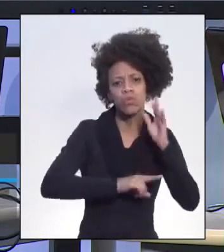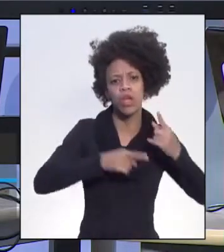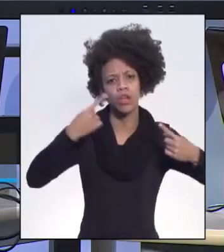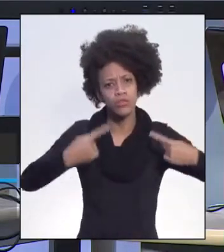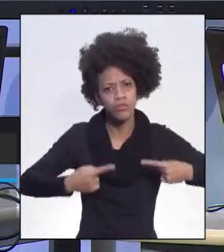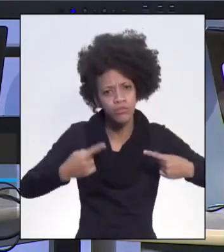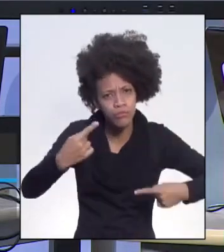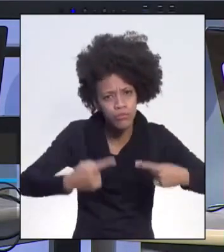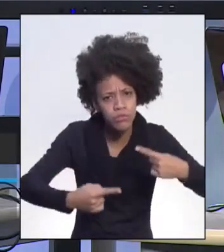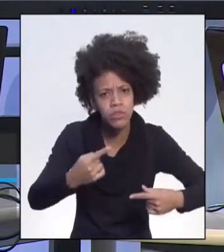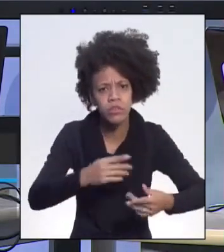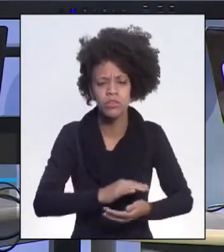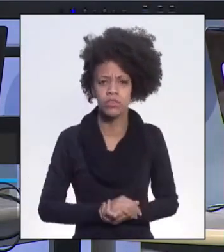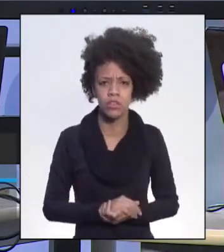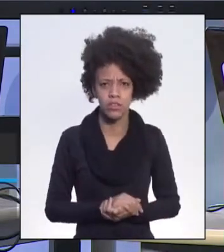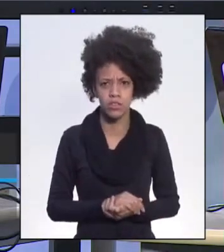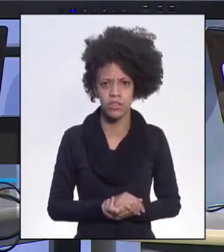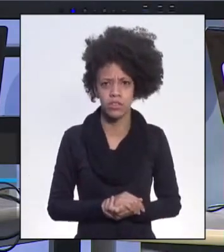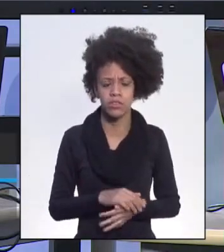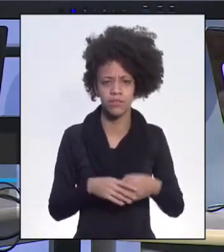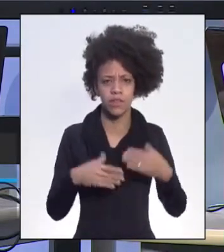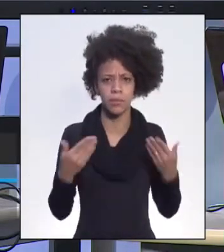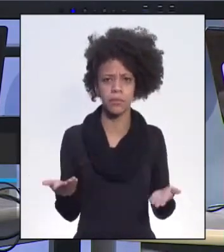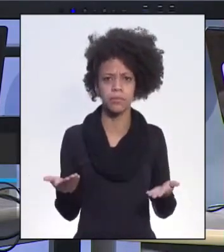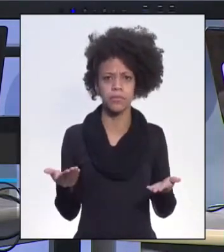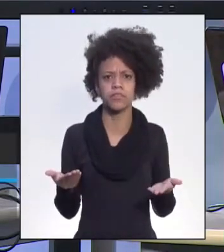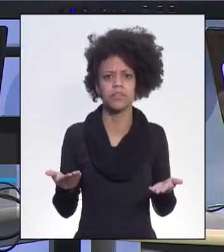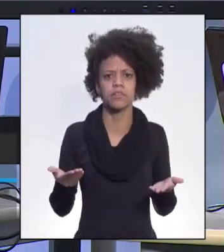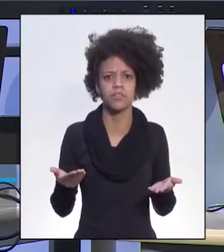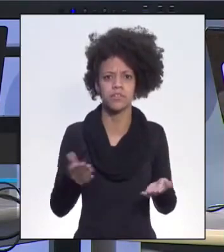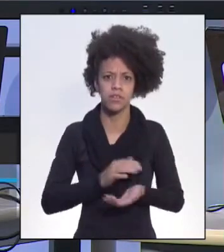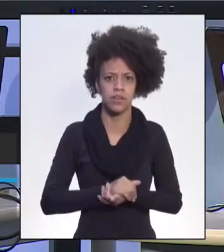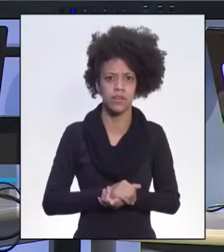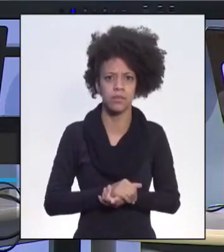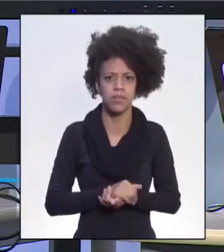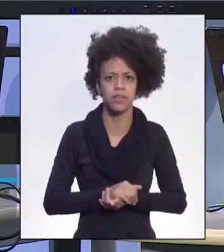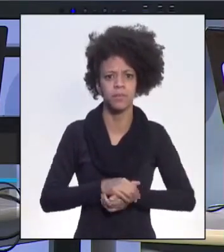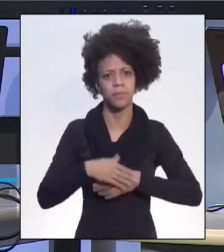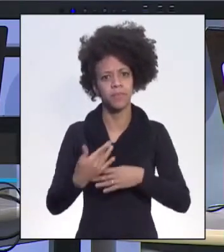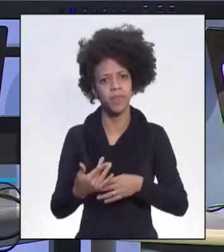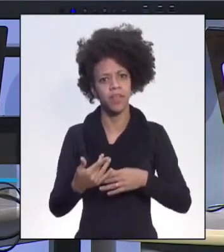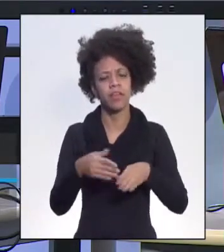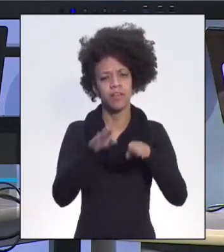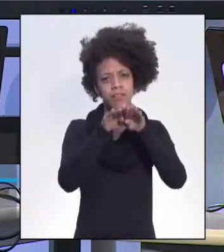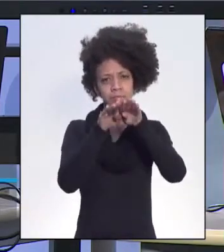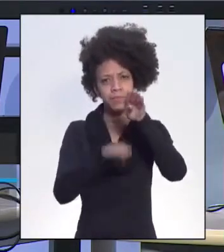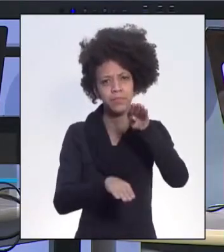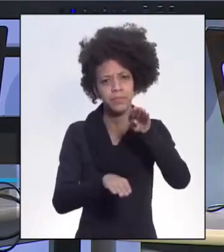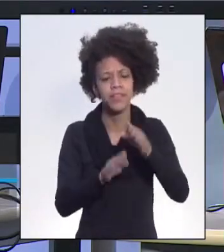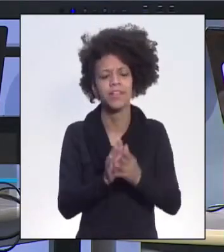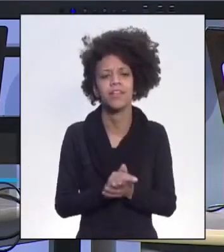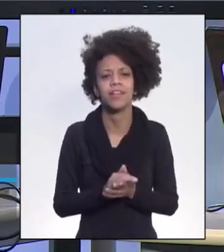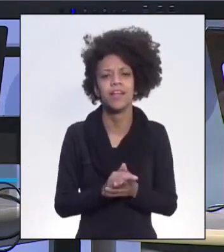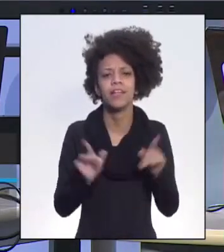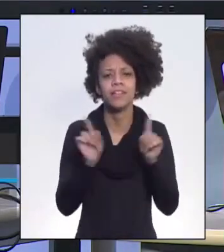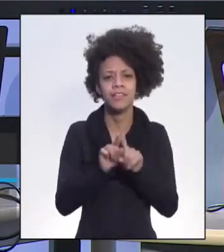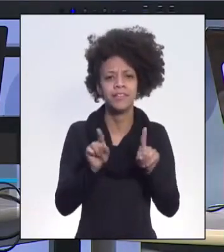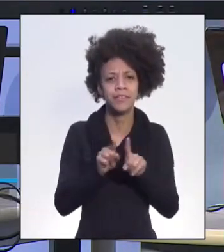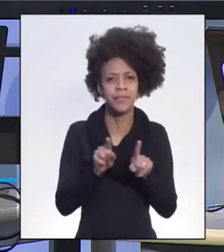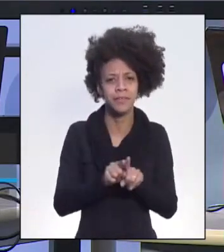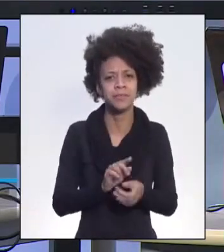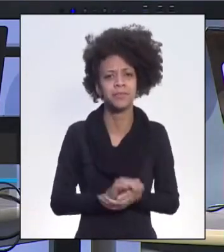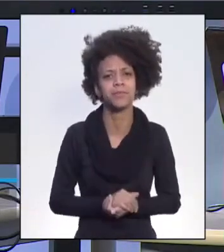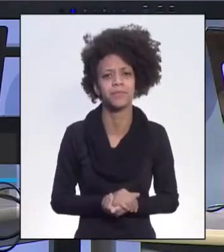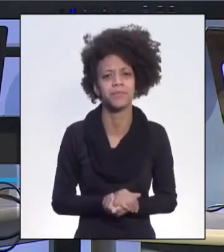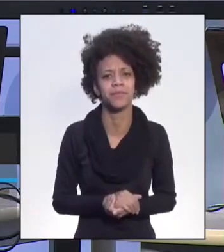lutas. Nós não estamos propondo nenhum tipo de distinção, de superioridade. Nós estamos